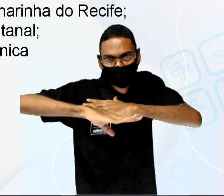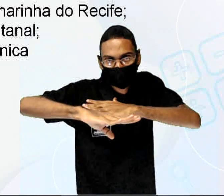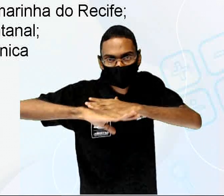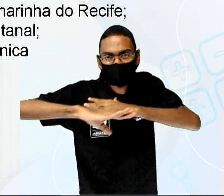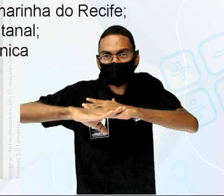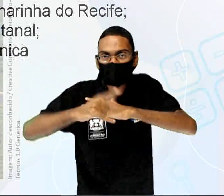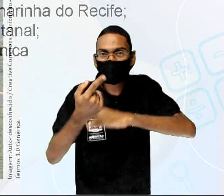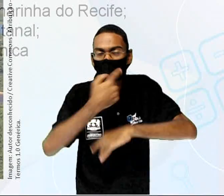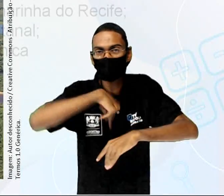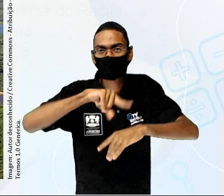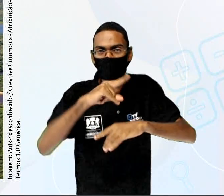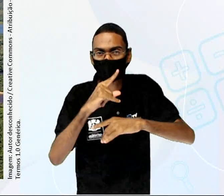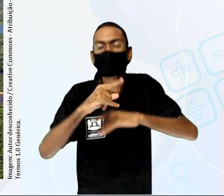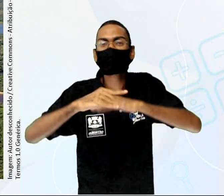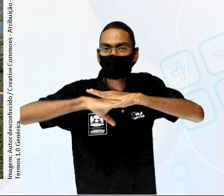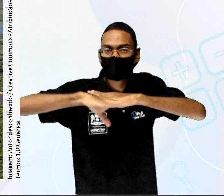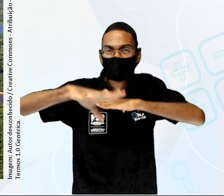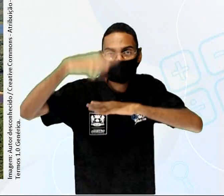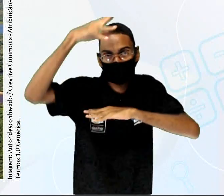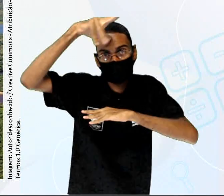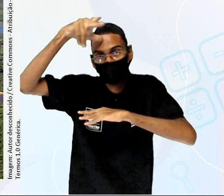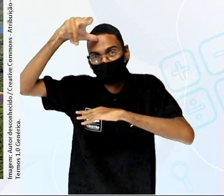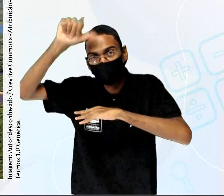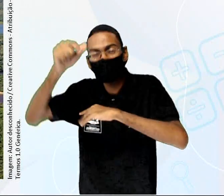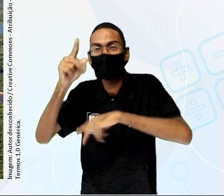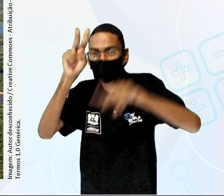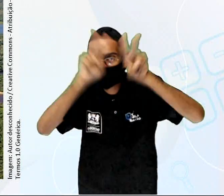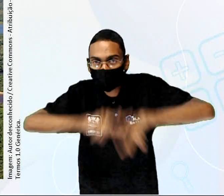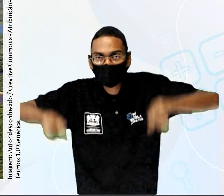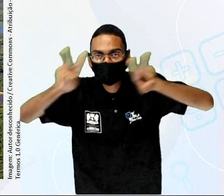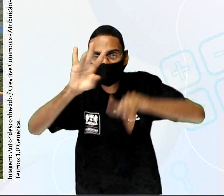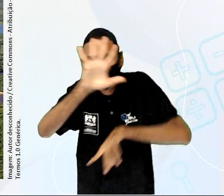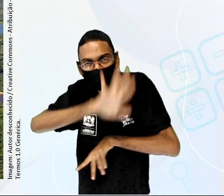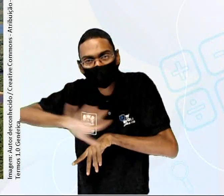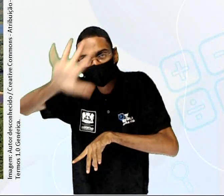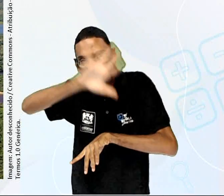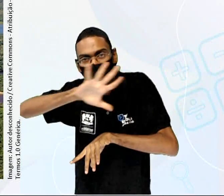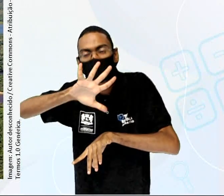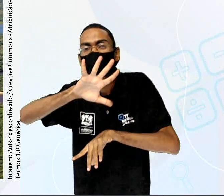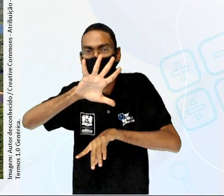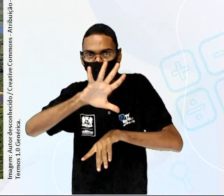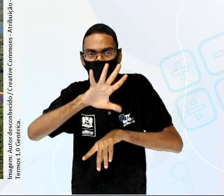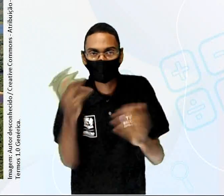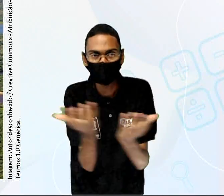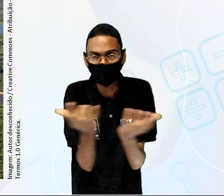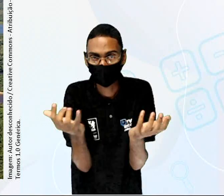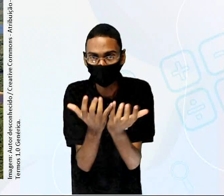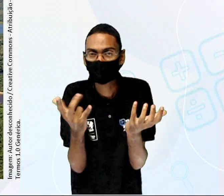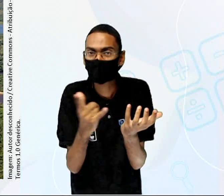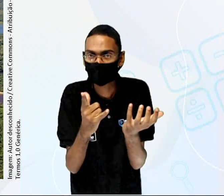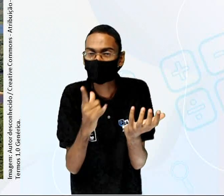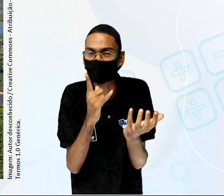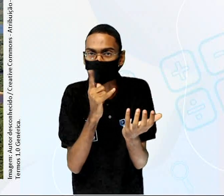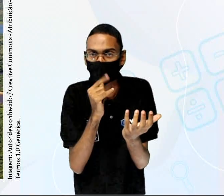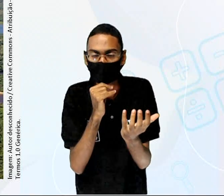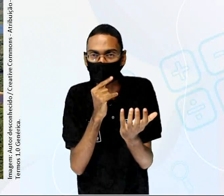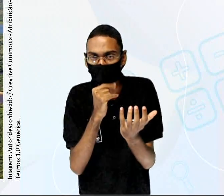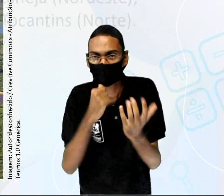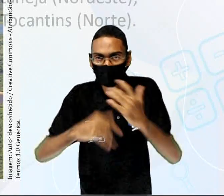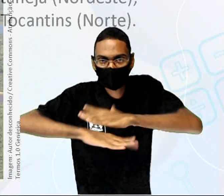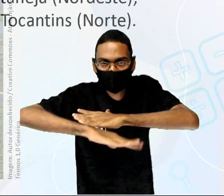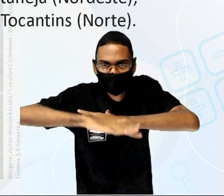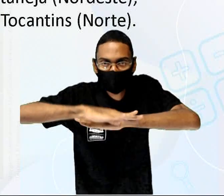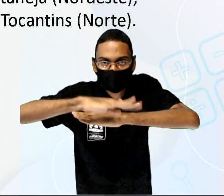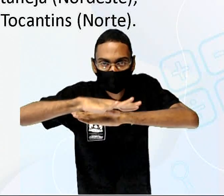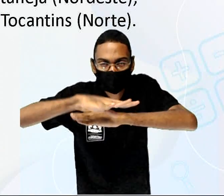planície amazônica. Olha aí a imagem da planície do Pantanal, né? Alagada durante o período, certamente, de